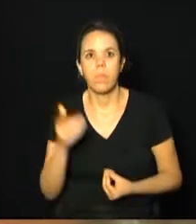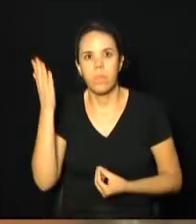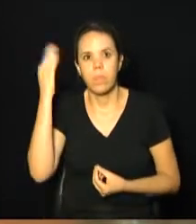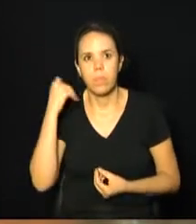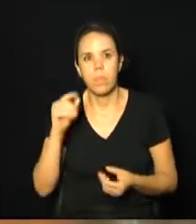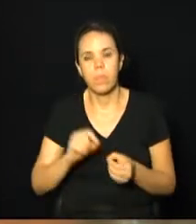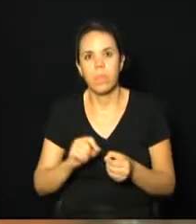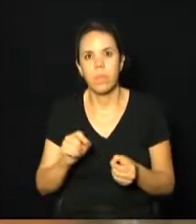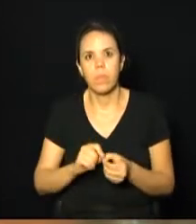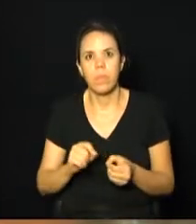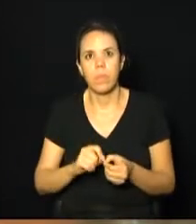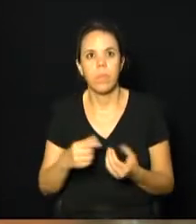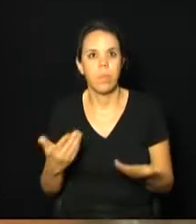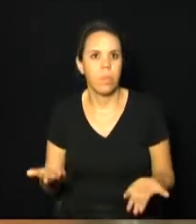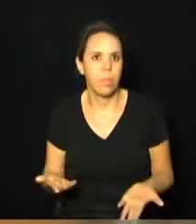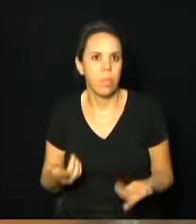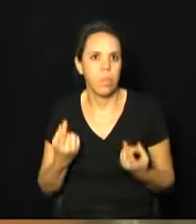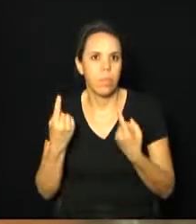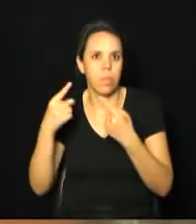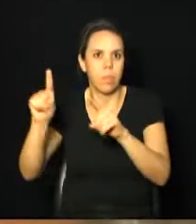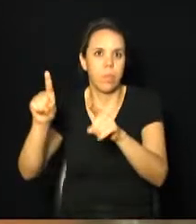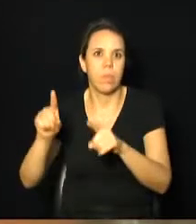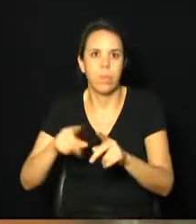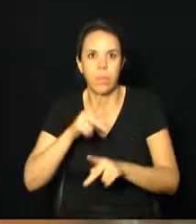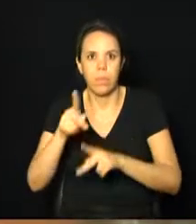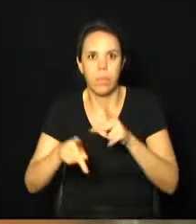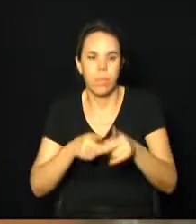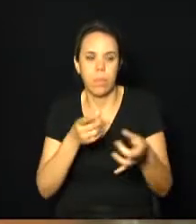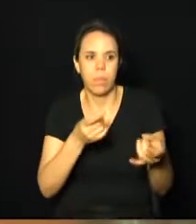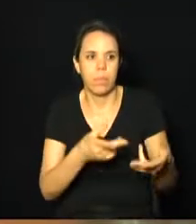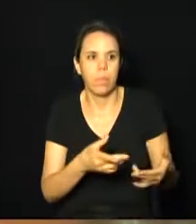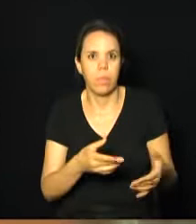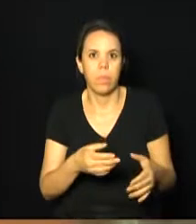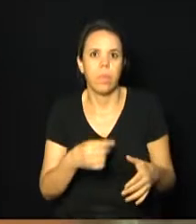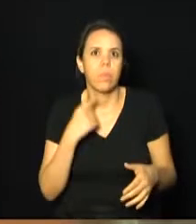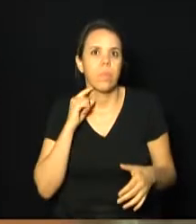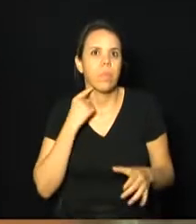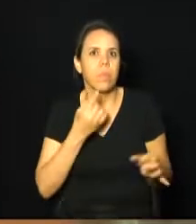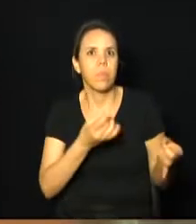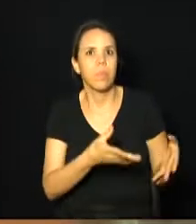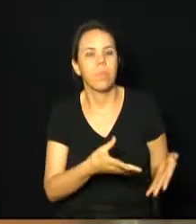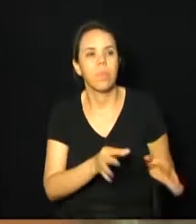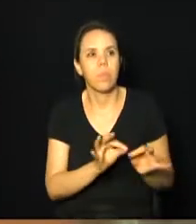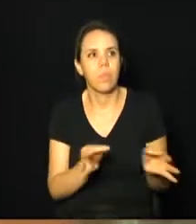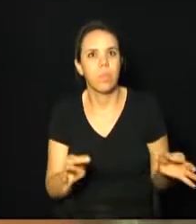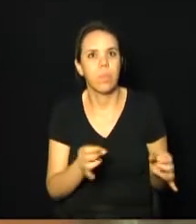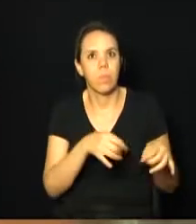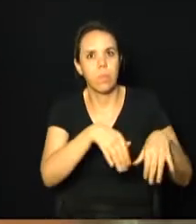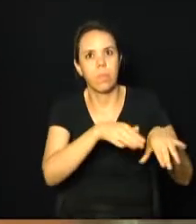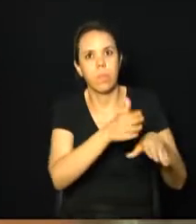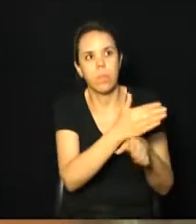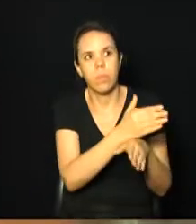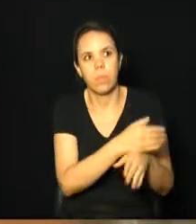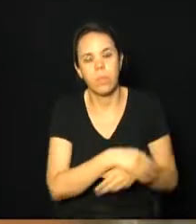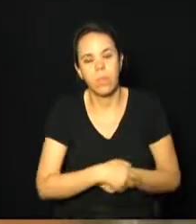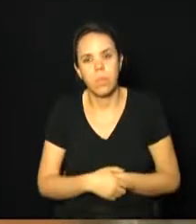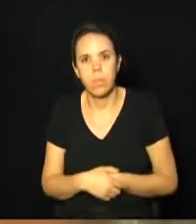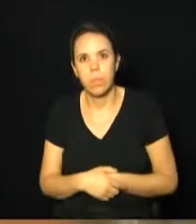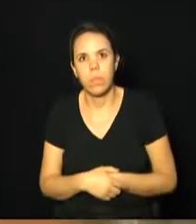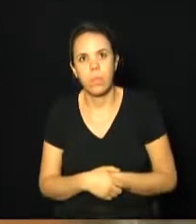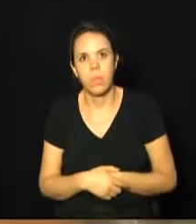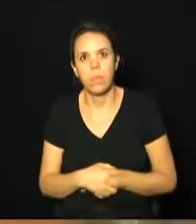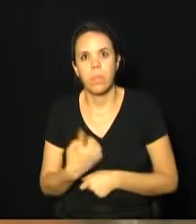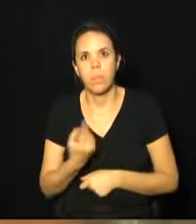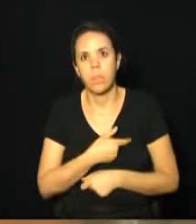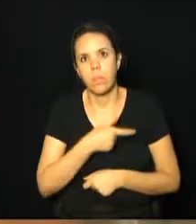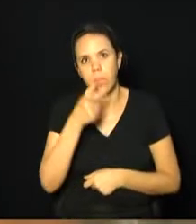que faz de propósito, né? Tem pessoas que descartam entulho lá e simplesmente deixa ali. Mas tudo que a